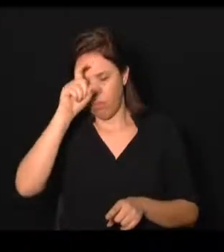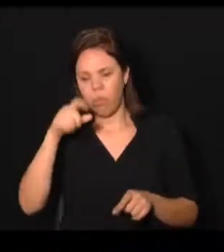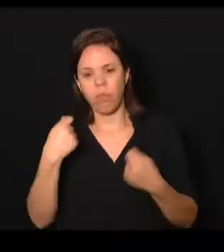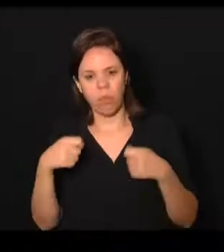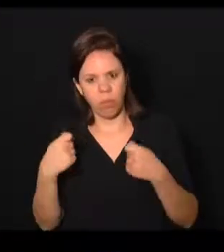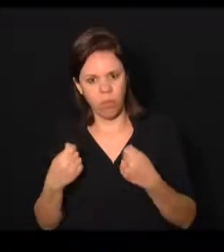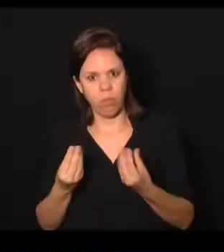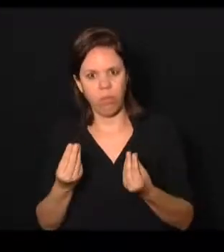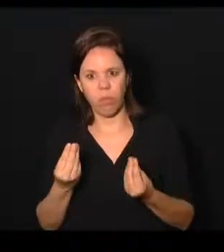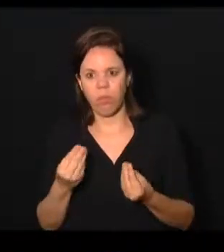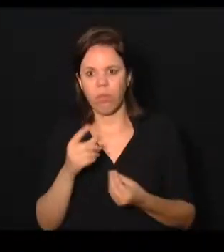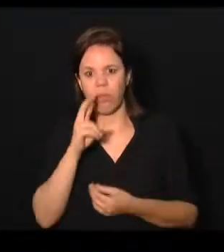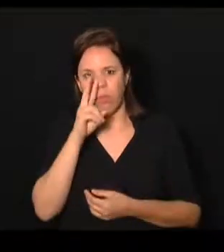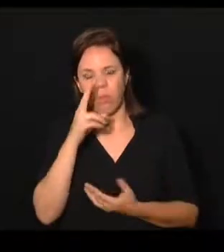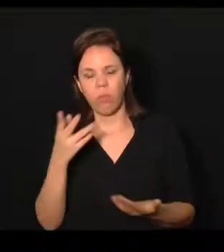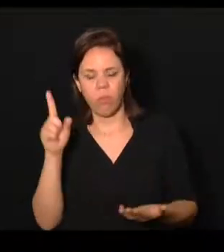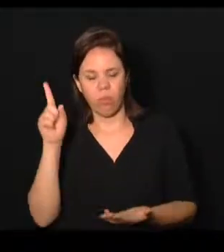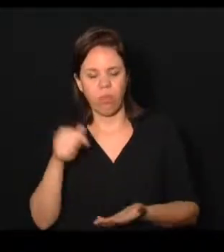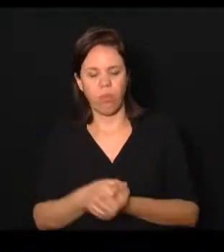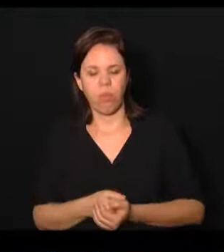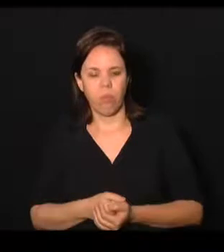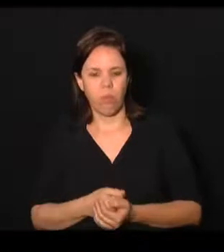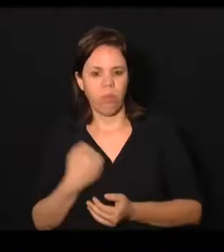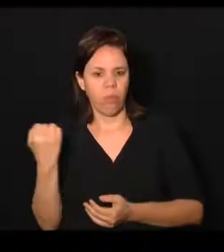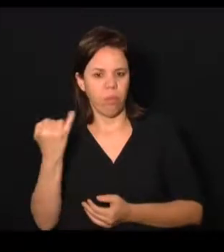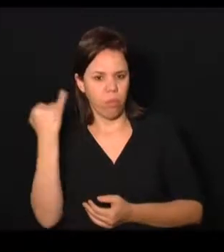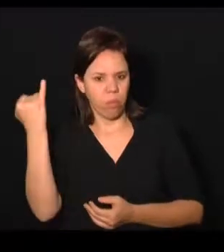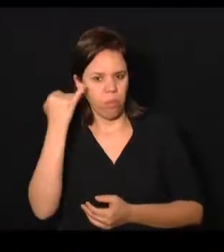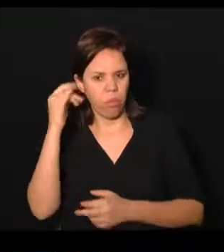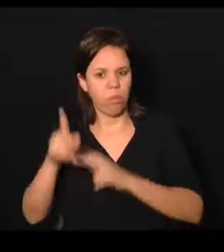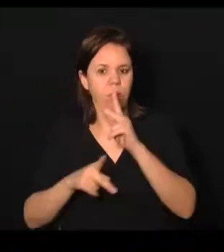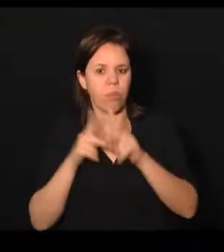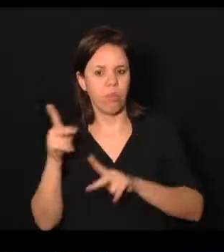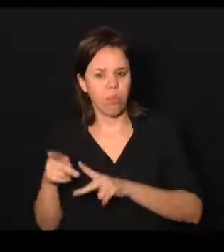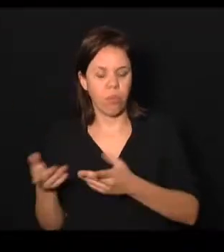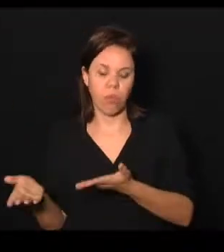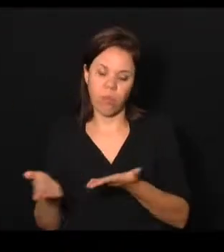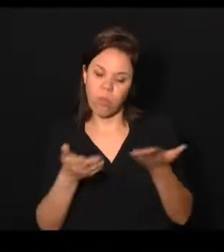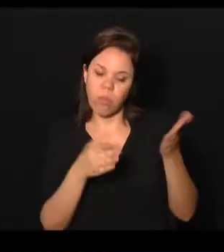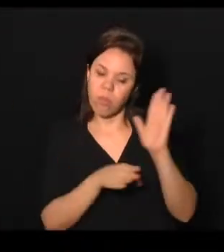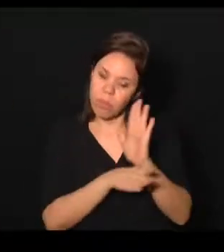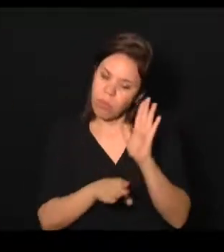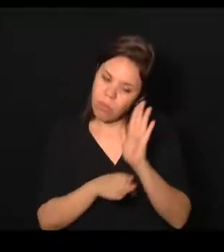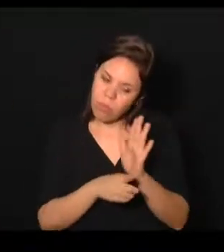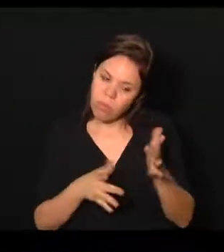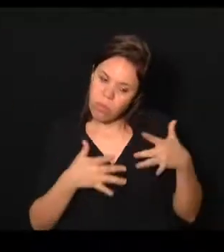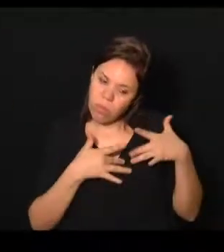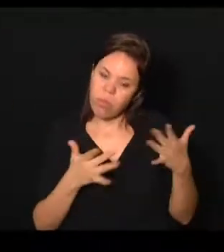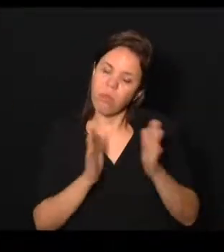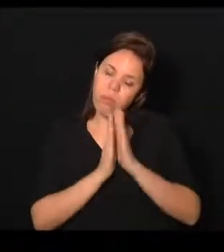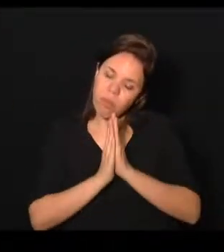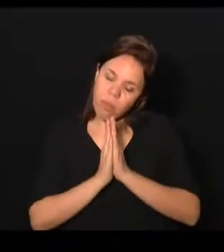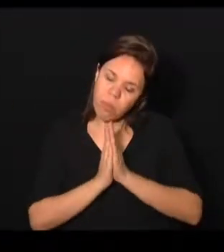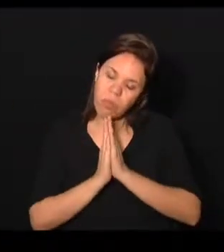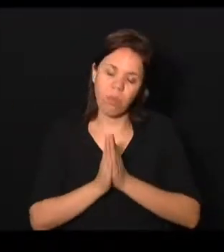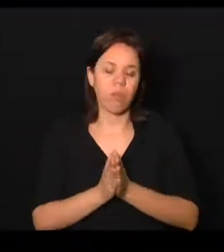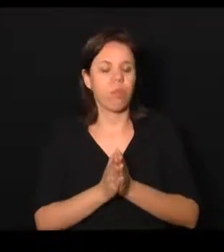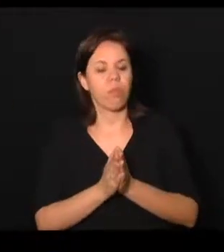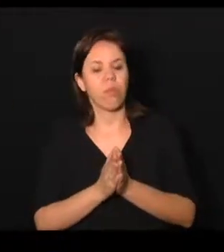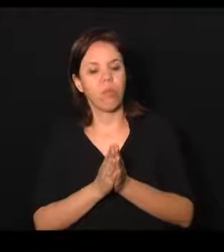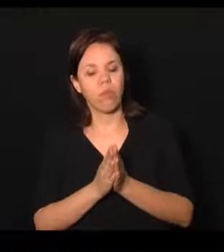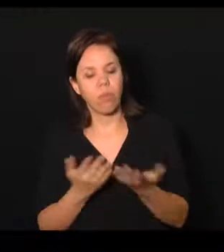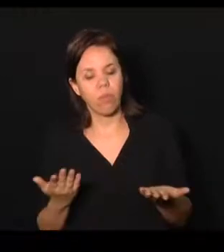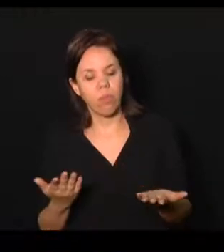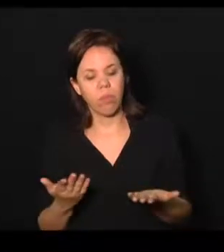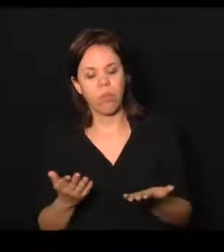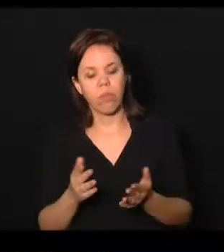né? E é sempre importante que a população atenda a esse chamado, atenda ao chamado da doação de sangue, atenda ao chamado da